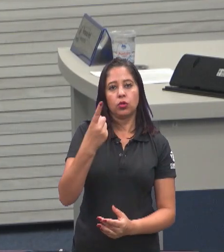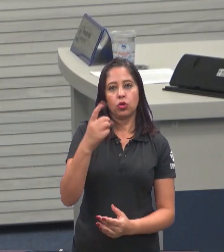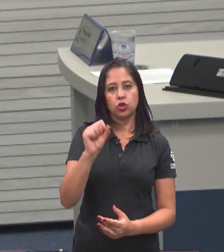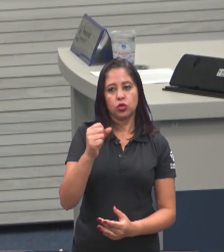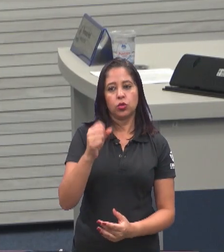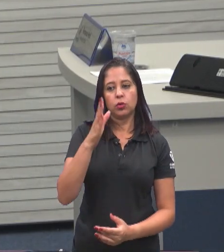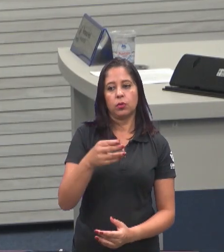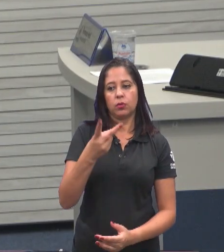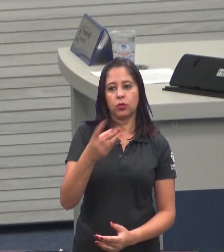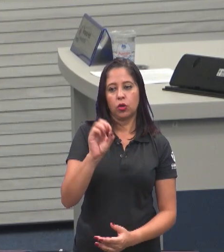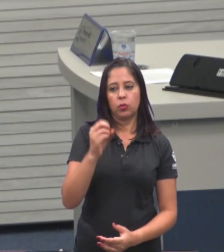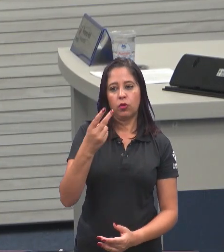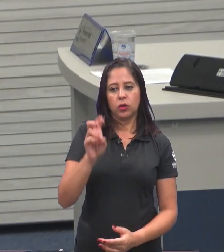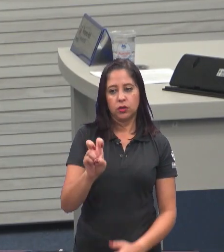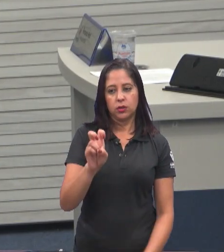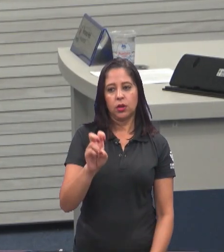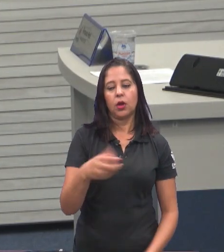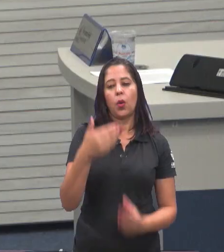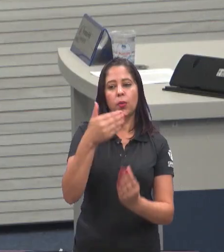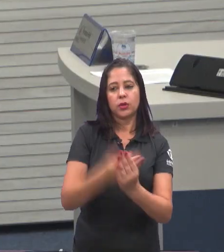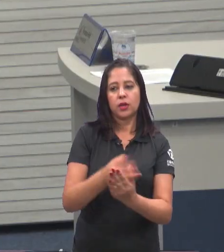5218/2025 e do processo número